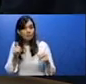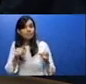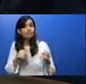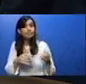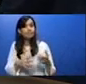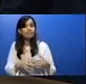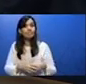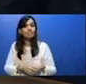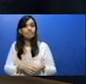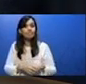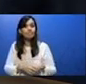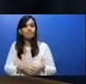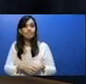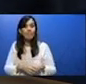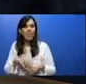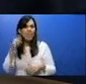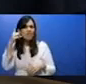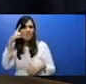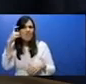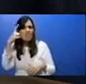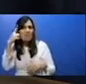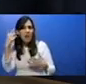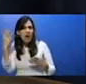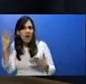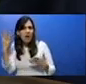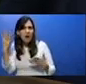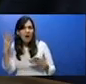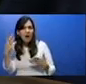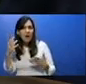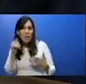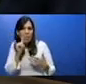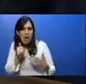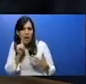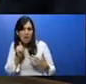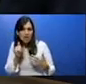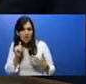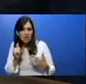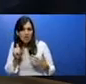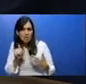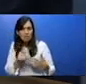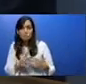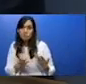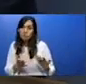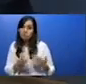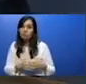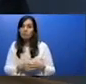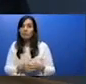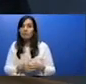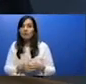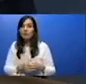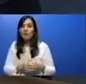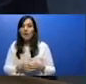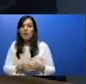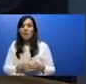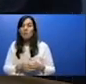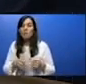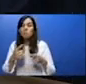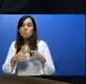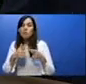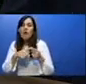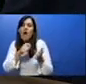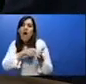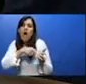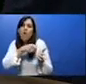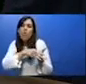narrativa, né? Inventada, que alguém contou essa história, inventou, pois o autor se baseou na